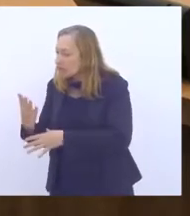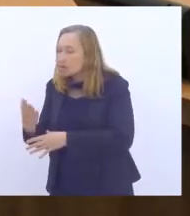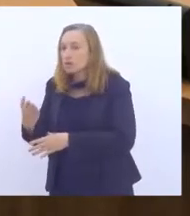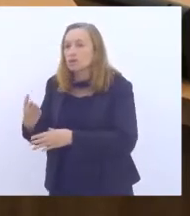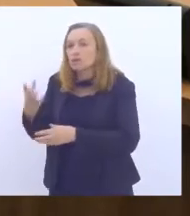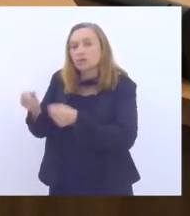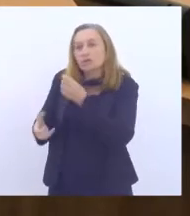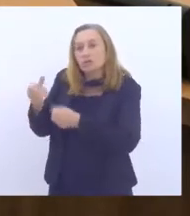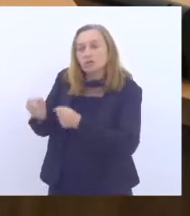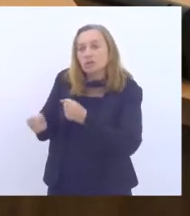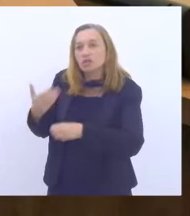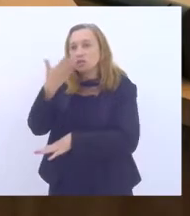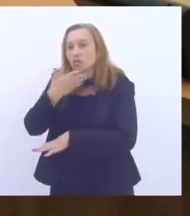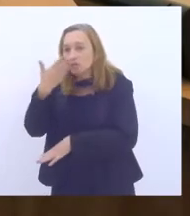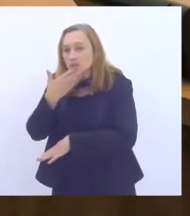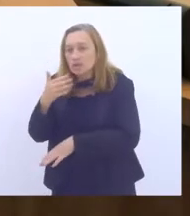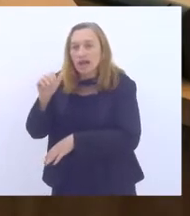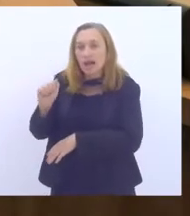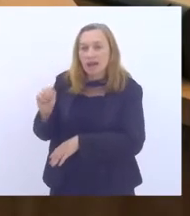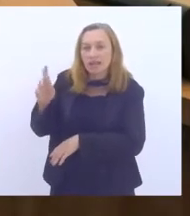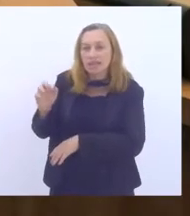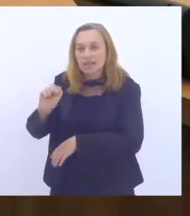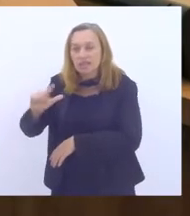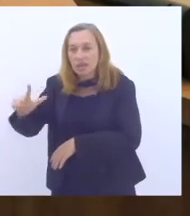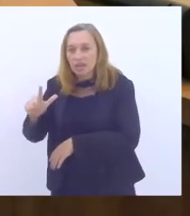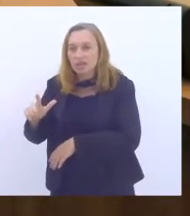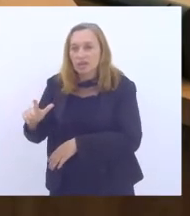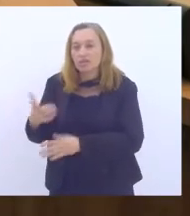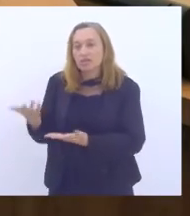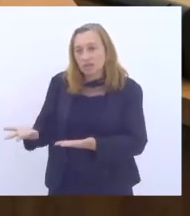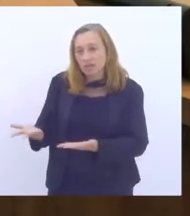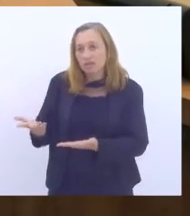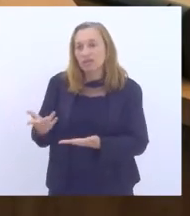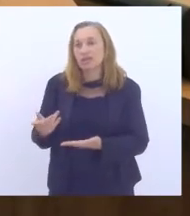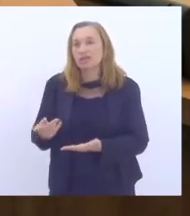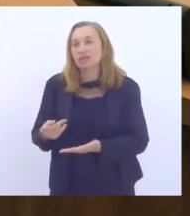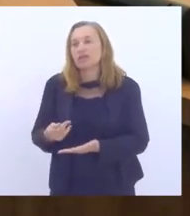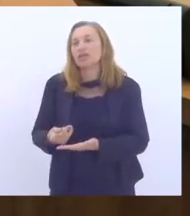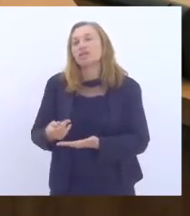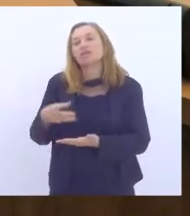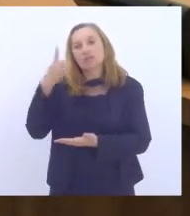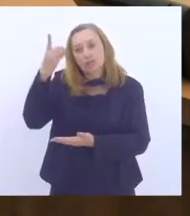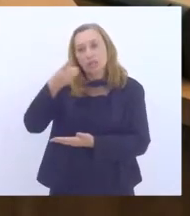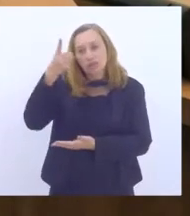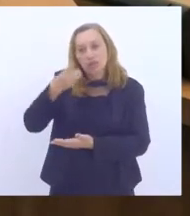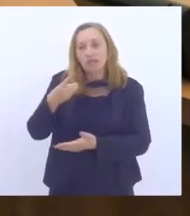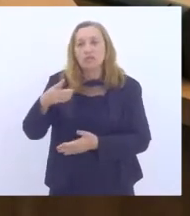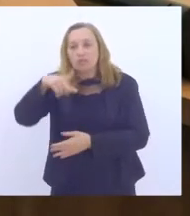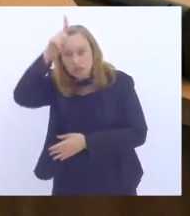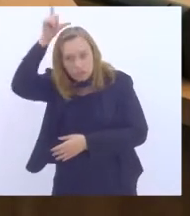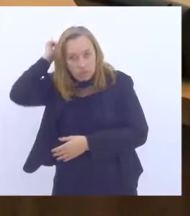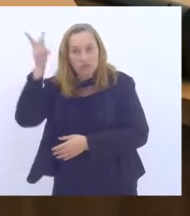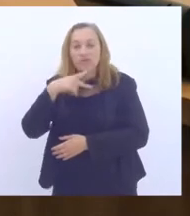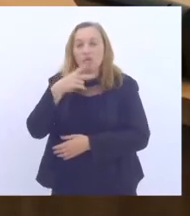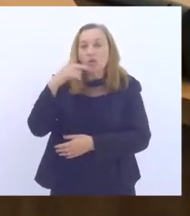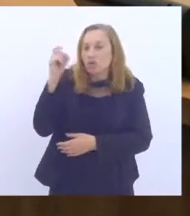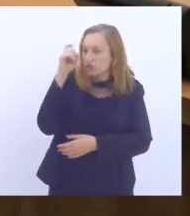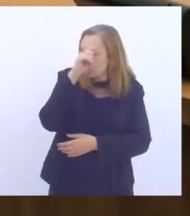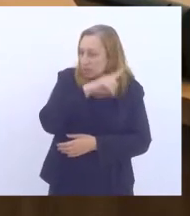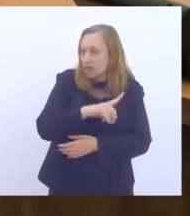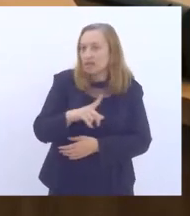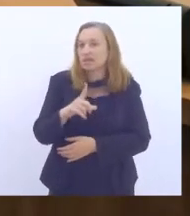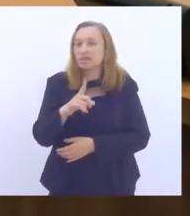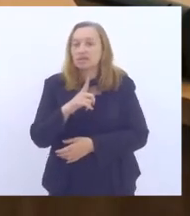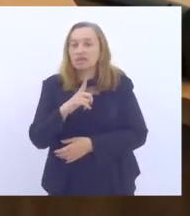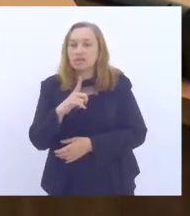artesanais e vivem quase numa clandestinidade Deputado Luiz Paulo acabou de dizer aqui das dificuldades